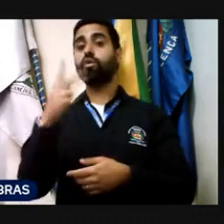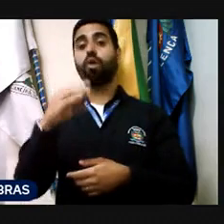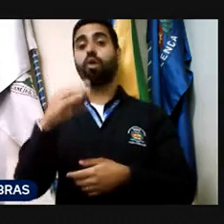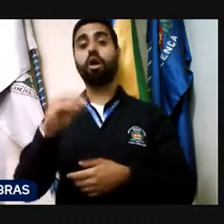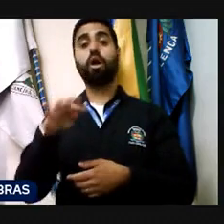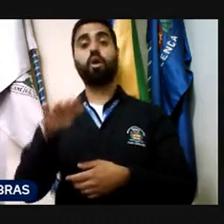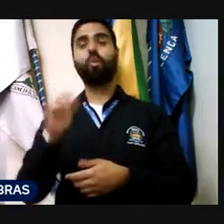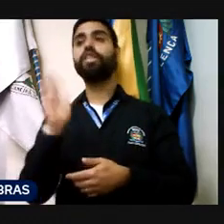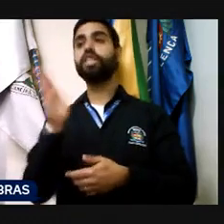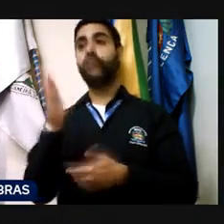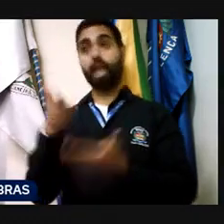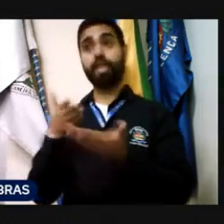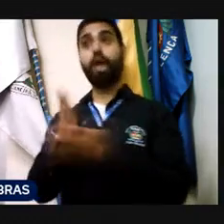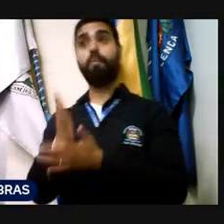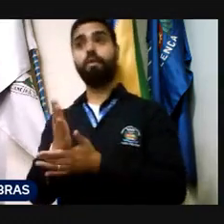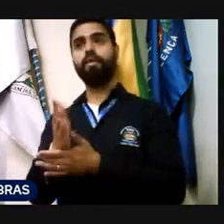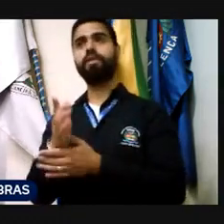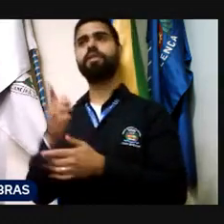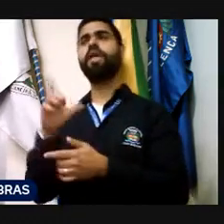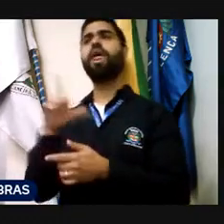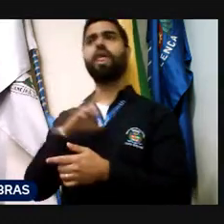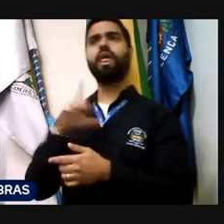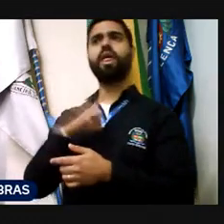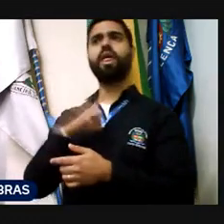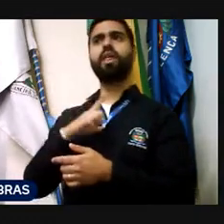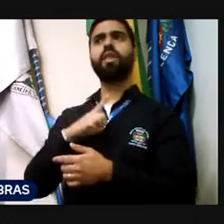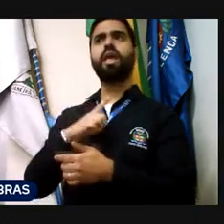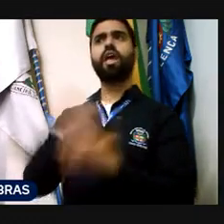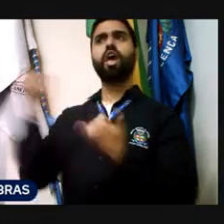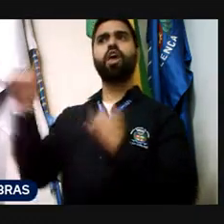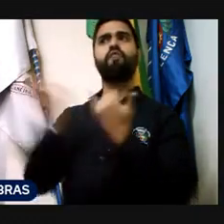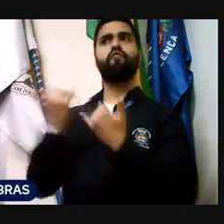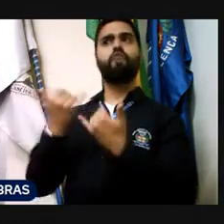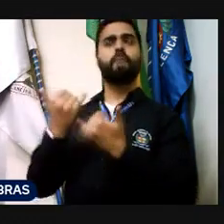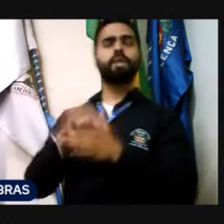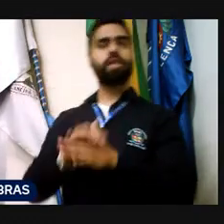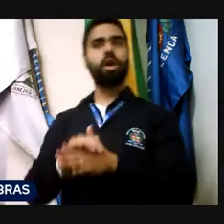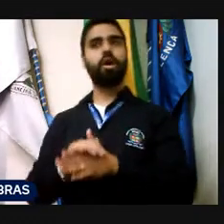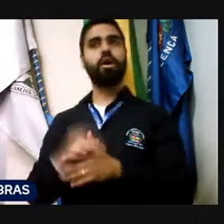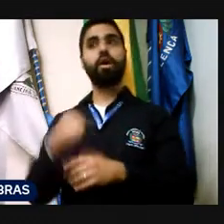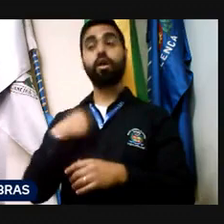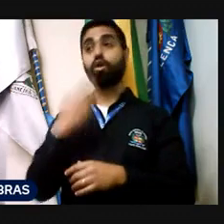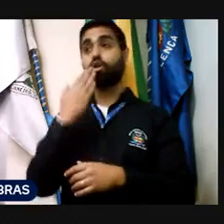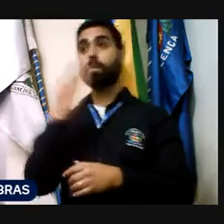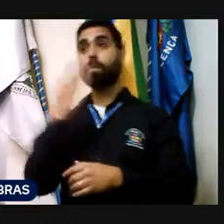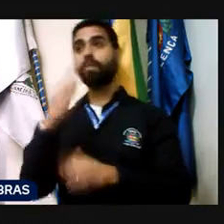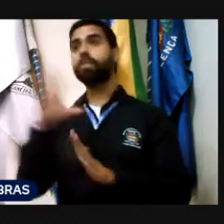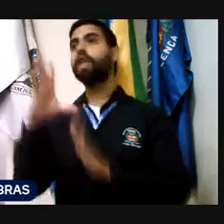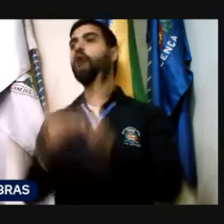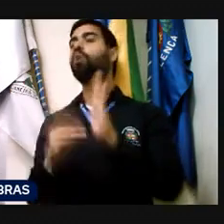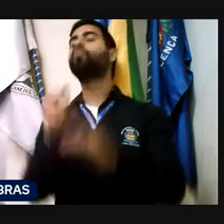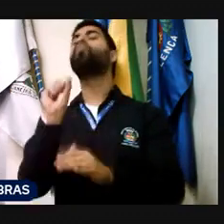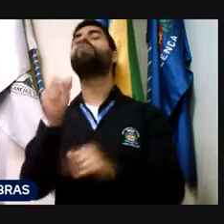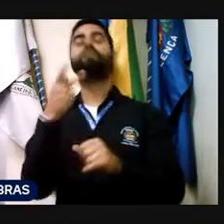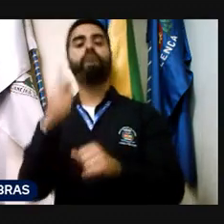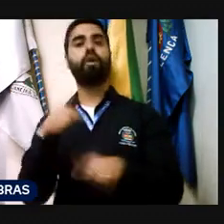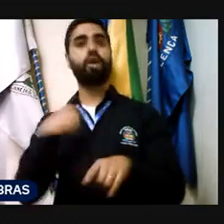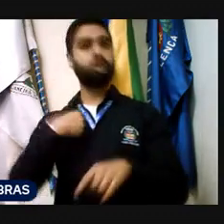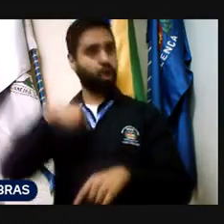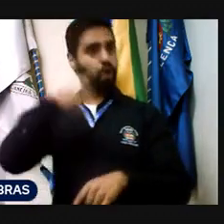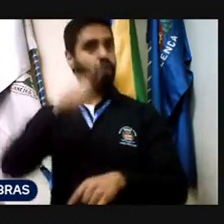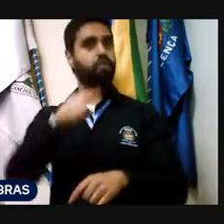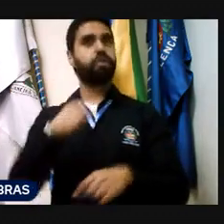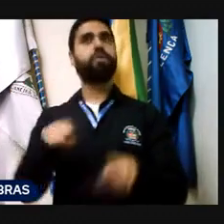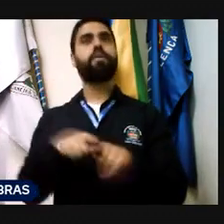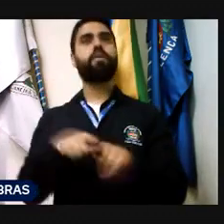já estão aprovadas, que você tem informação não oficial do Tribunal de Contas. E eu estou pedindo a cópia do que você falou na rádio e vou lá no Tribunal